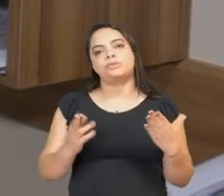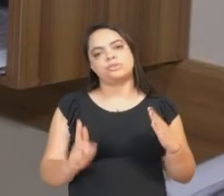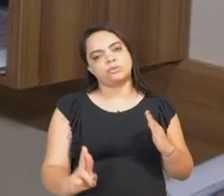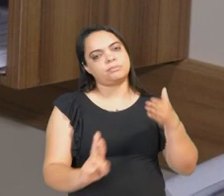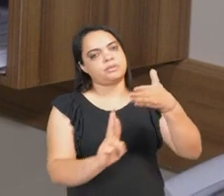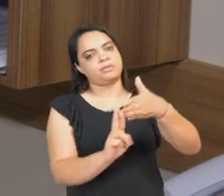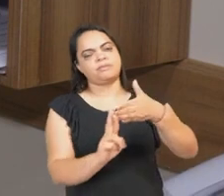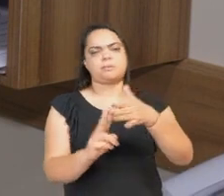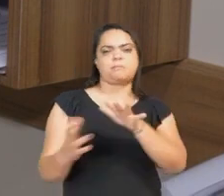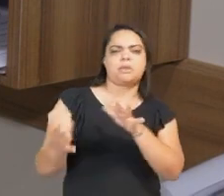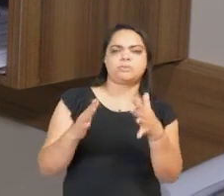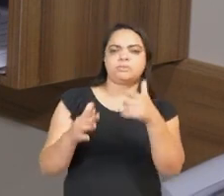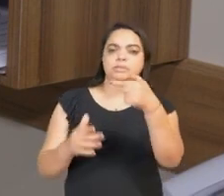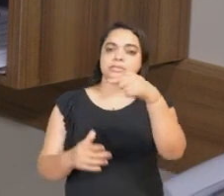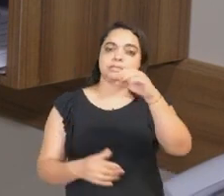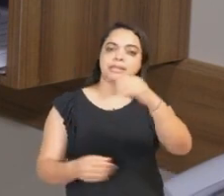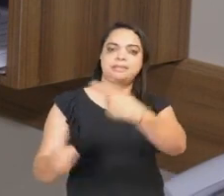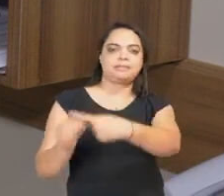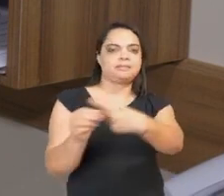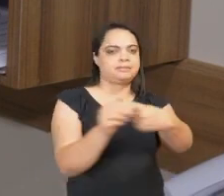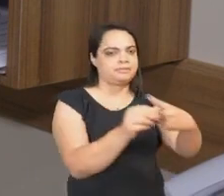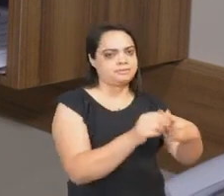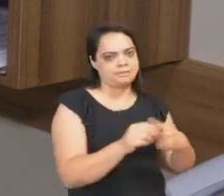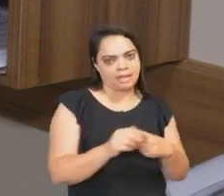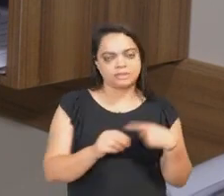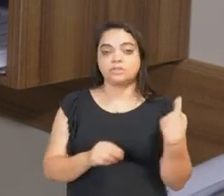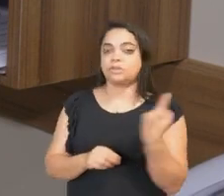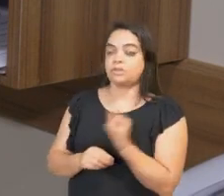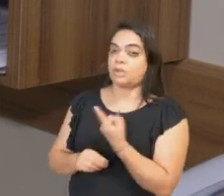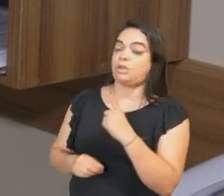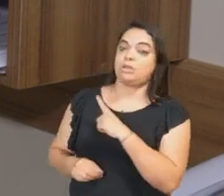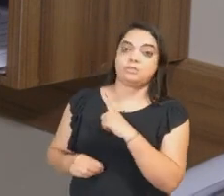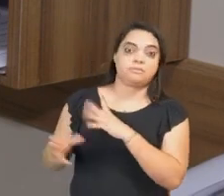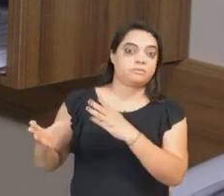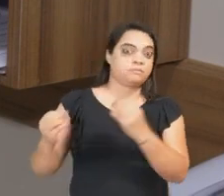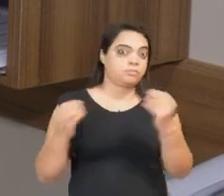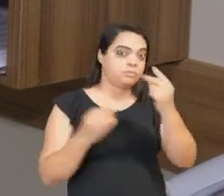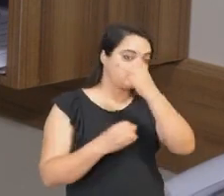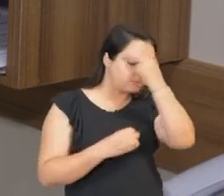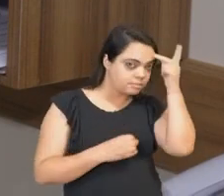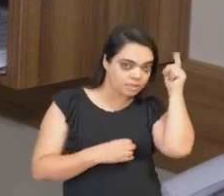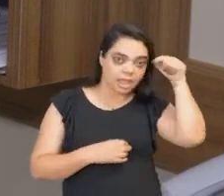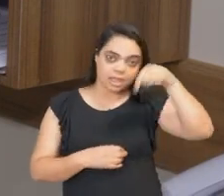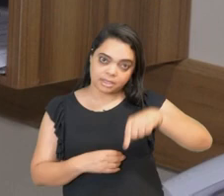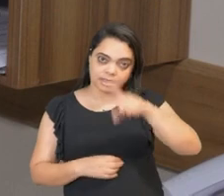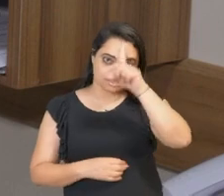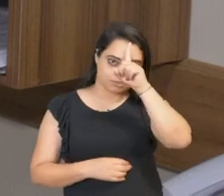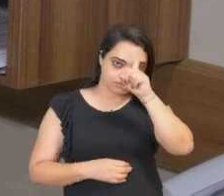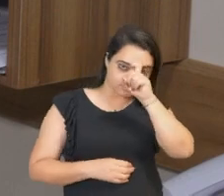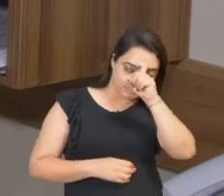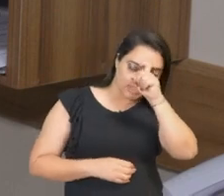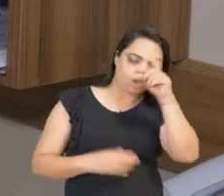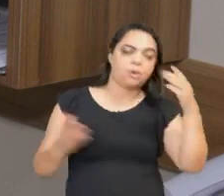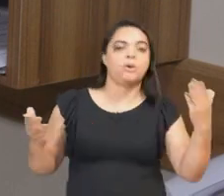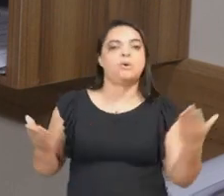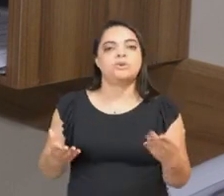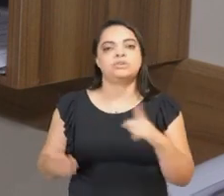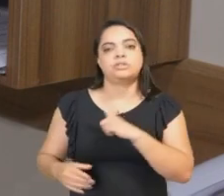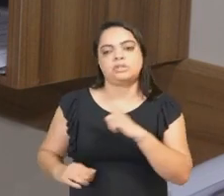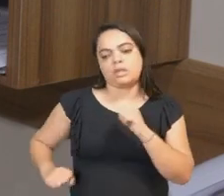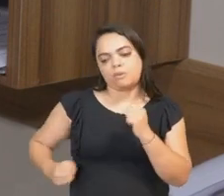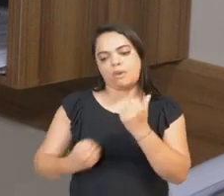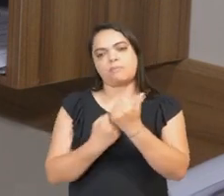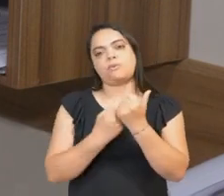somos referências para aproximadamente 70 municípios Então a nossa demanda é muito grande aqui no HC hoje a gente encontra com